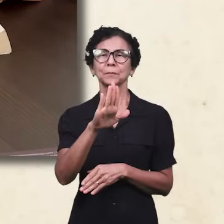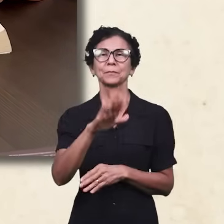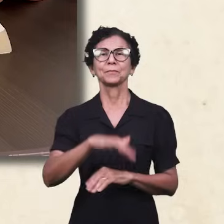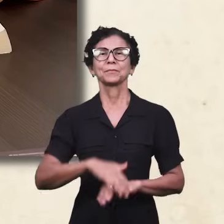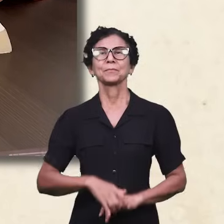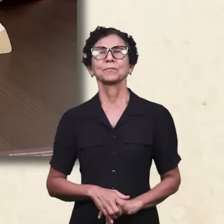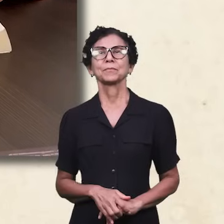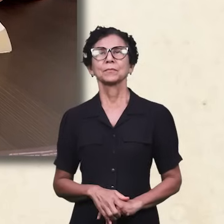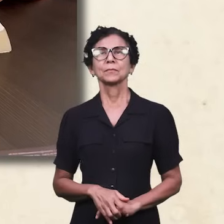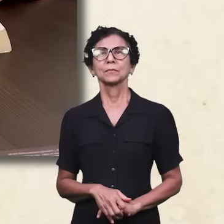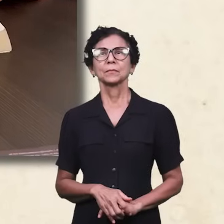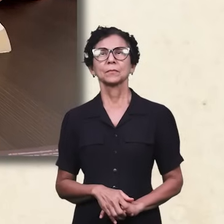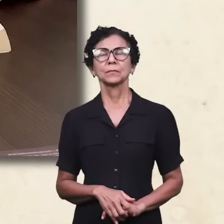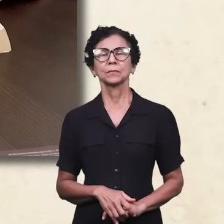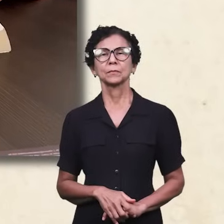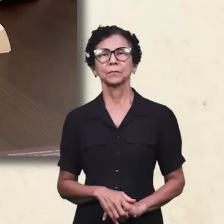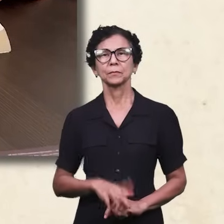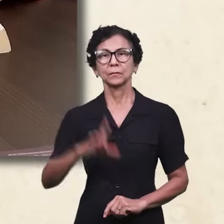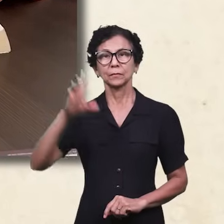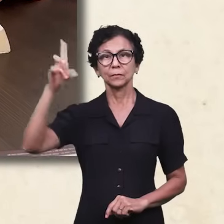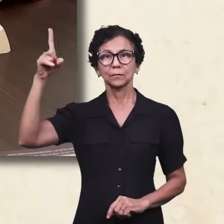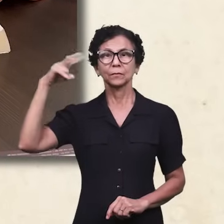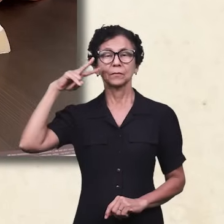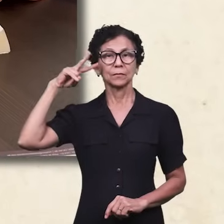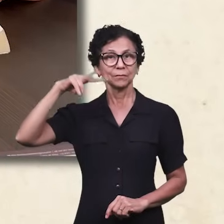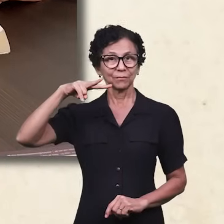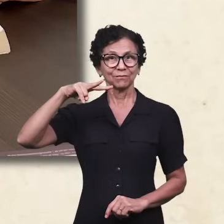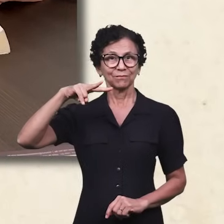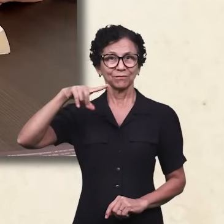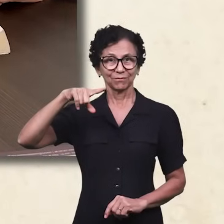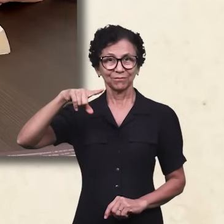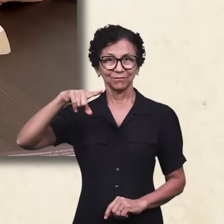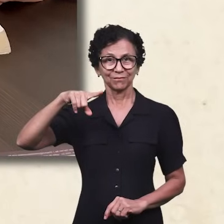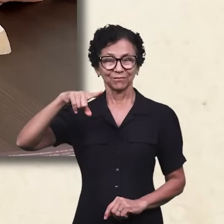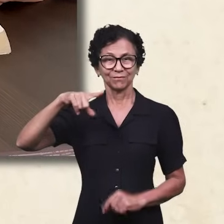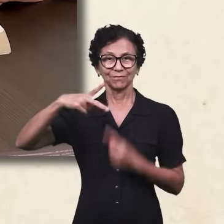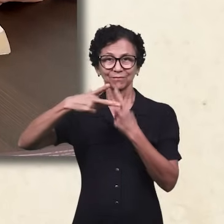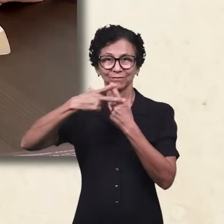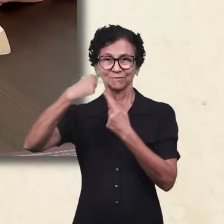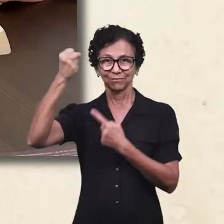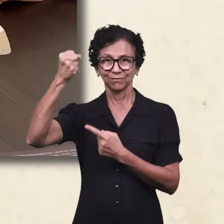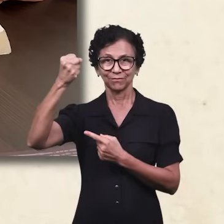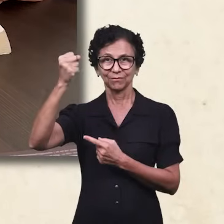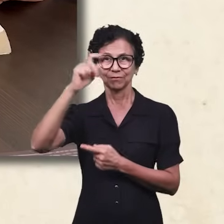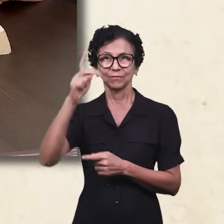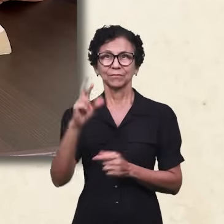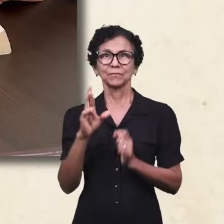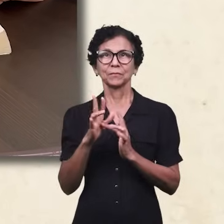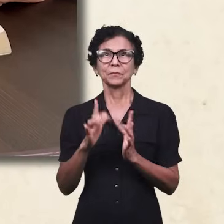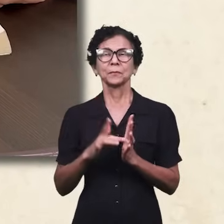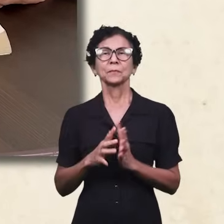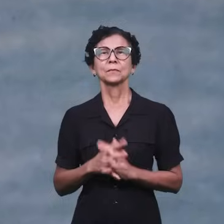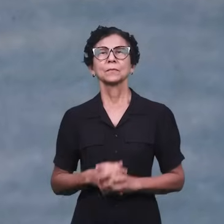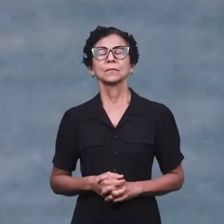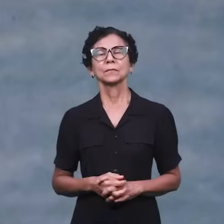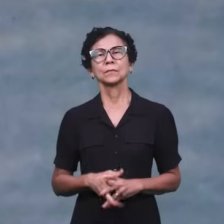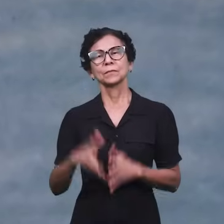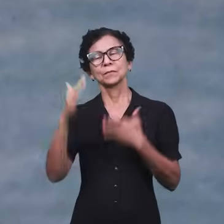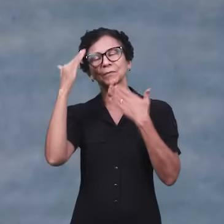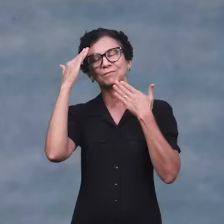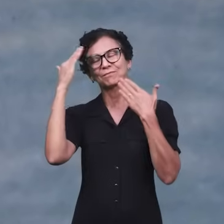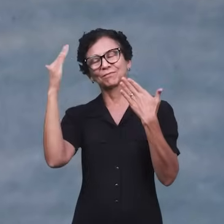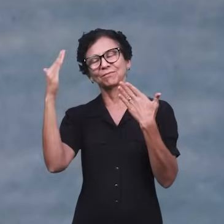Deus Deus já da eternidade viu você como um Vencedor paz do Senhor Jesus